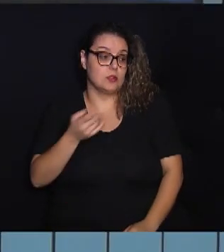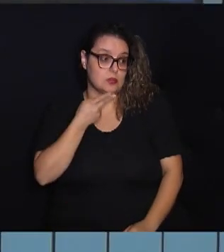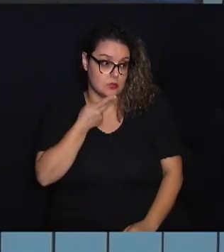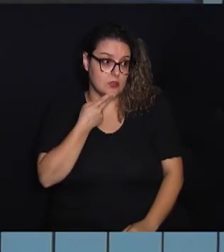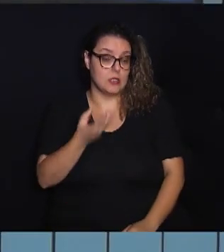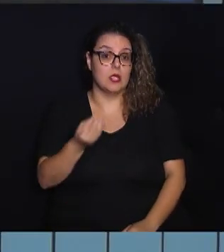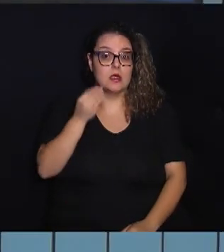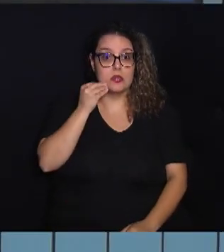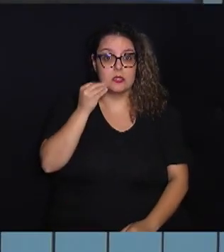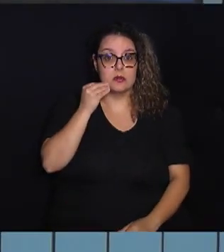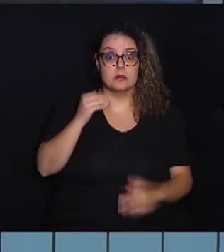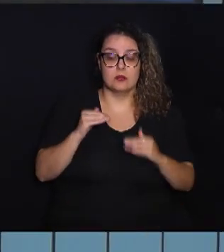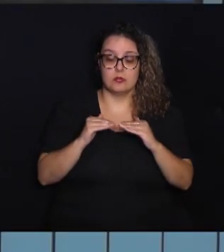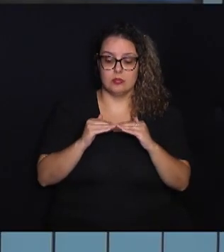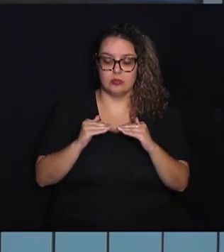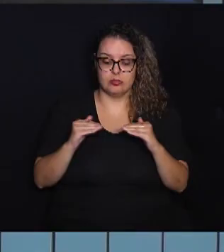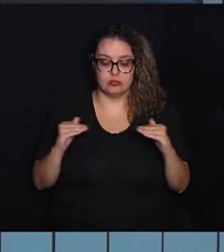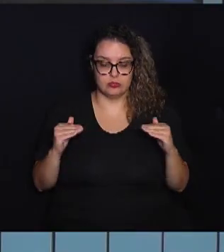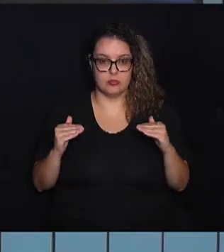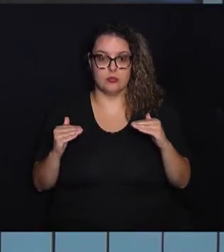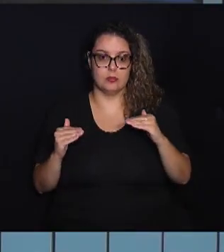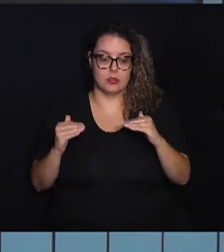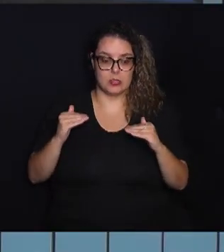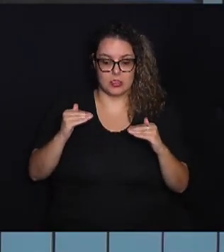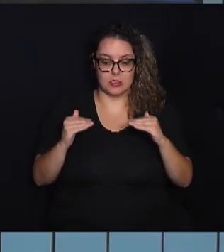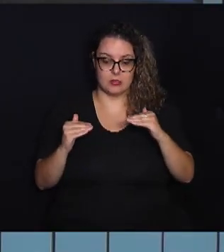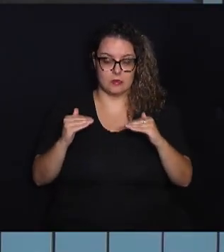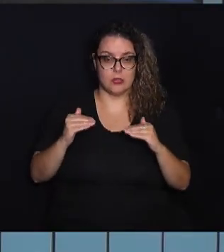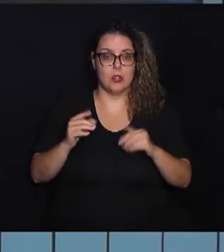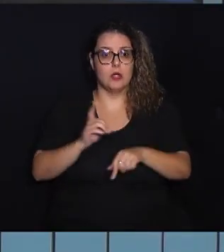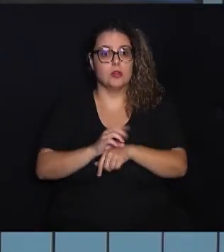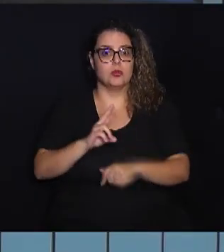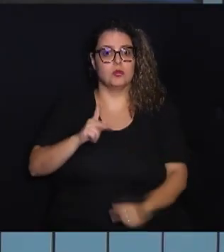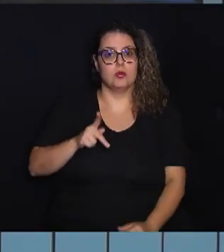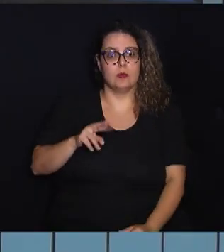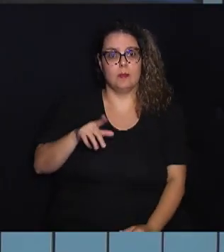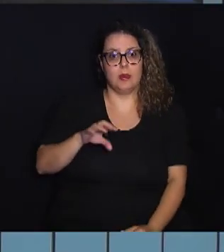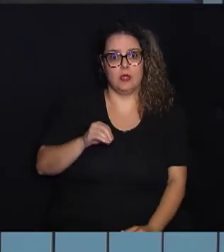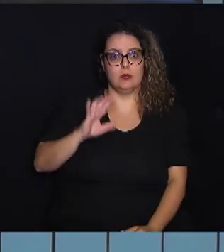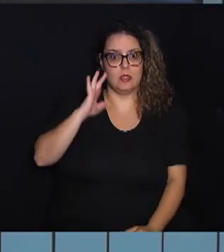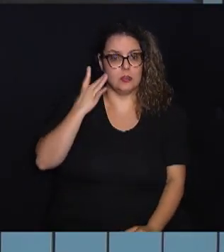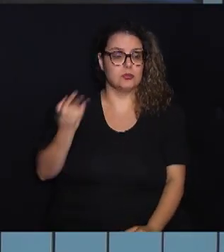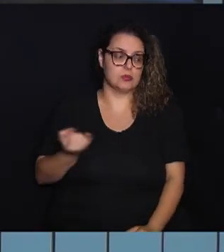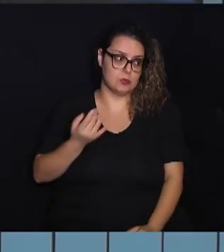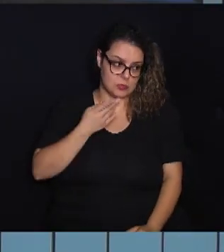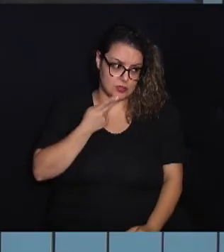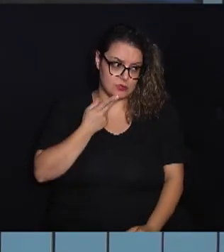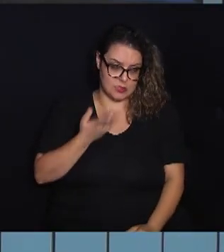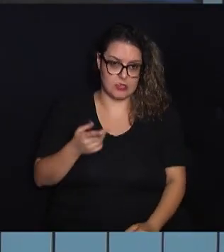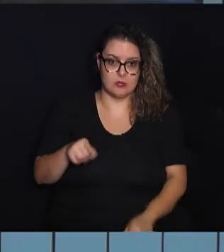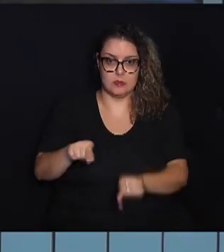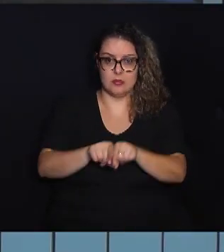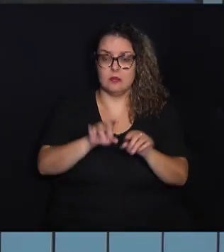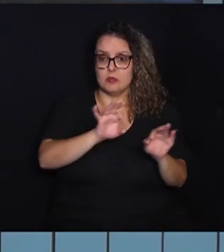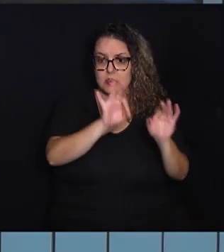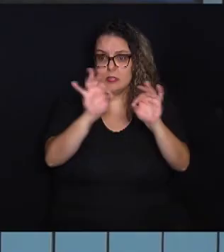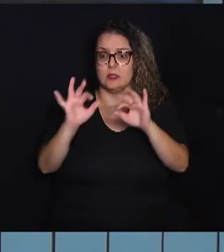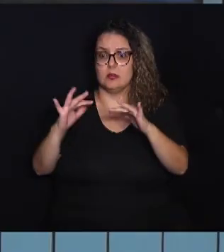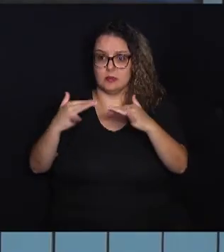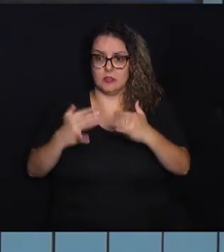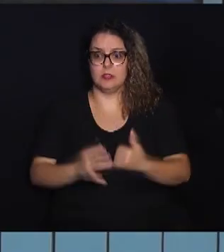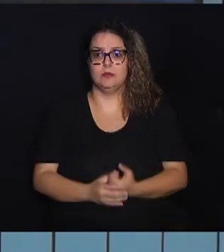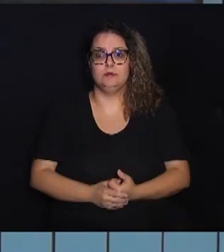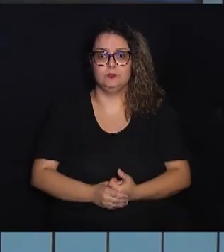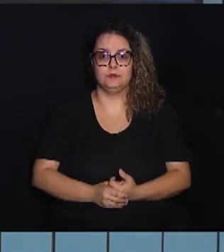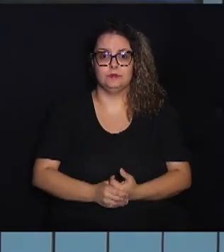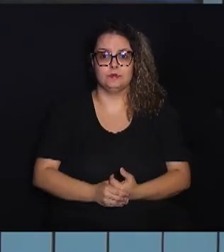Tentar manter ali o equilíbrio, né? Agora, doutor Paulo, acho que é importante a gente falar também aqui, para quem está acompanhando em casa,